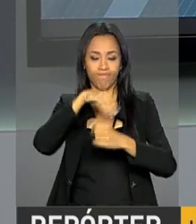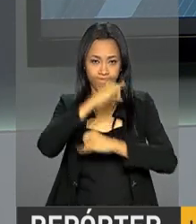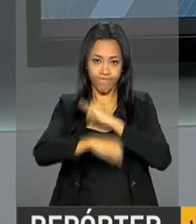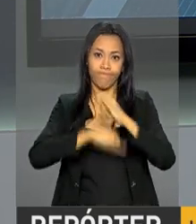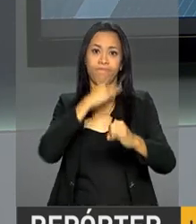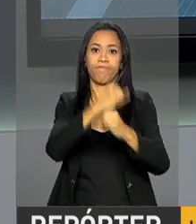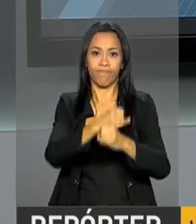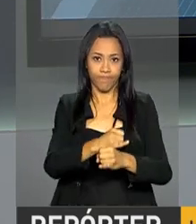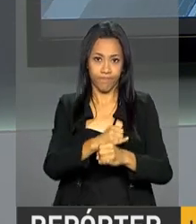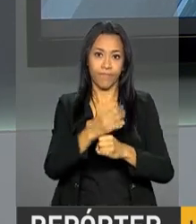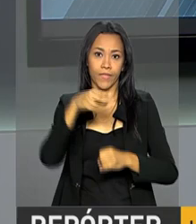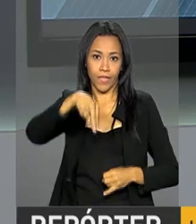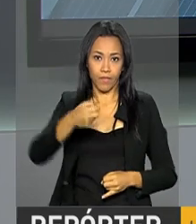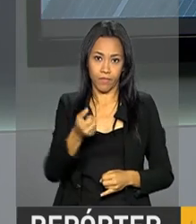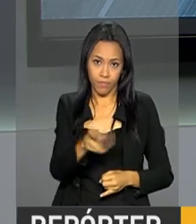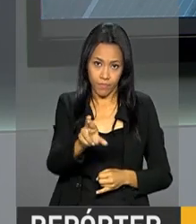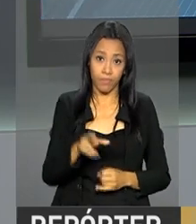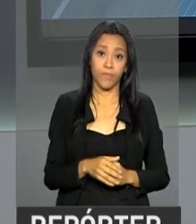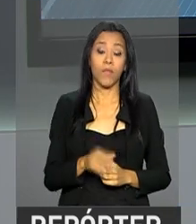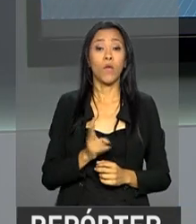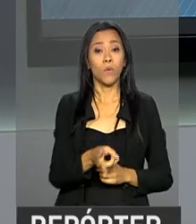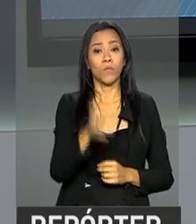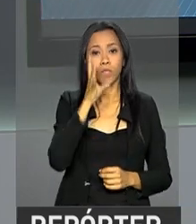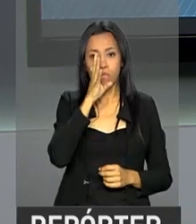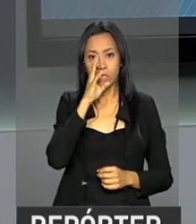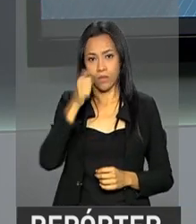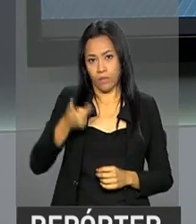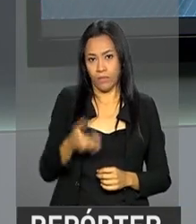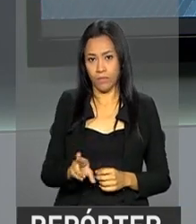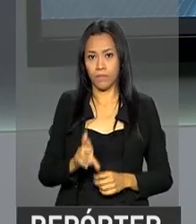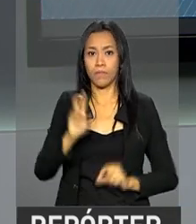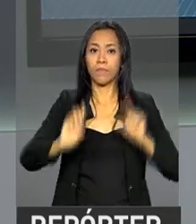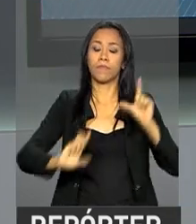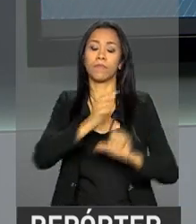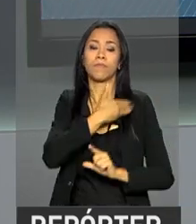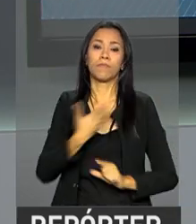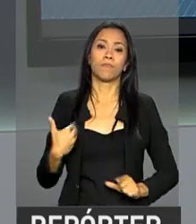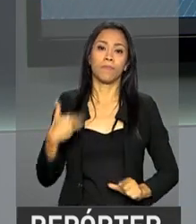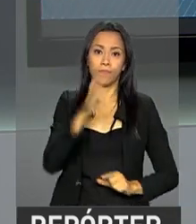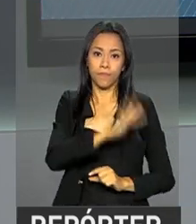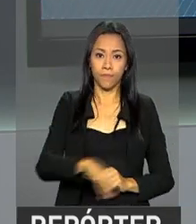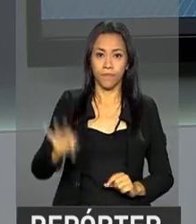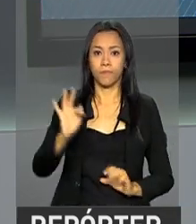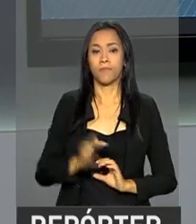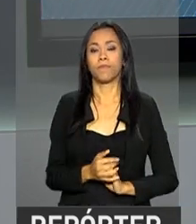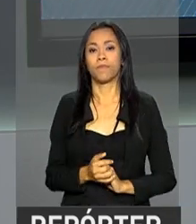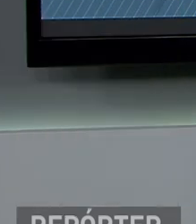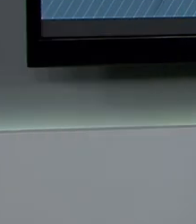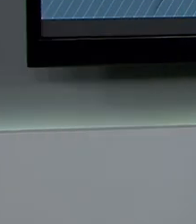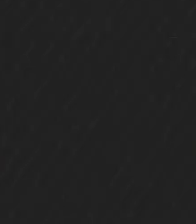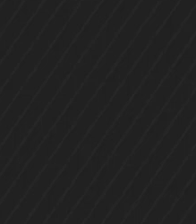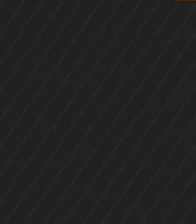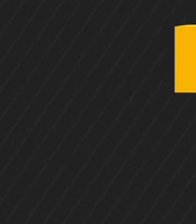está na página da nbr na internet continue com a gente aqui na nbr a tv do governo federal